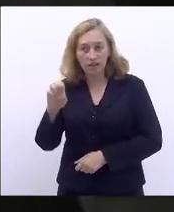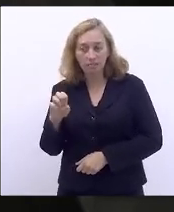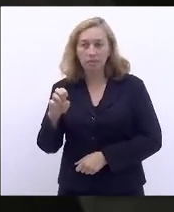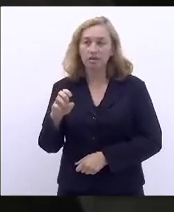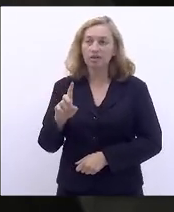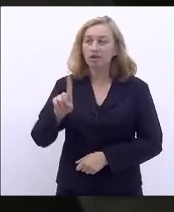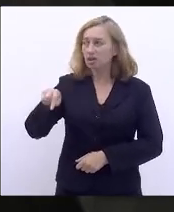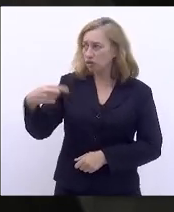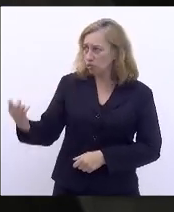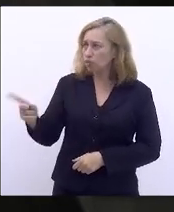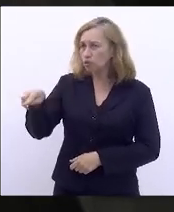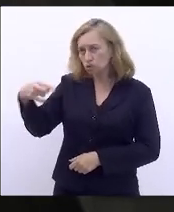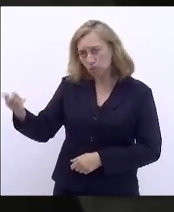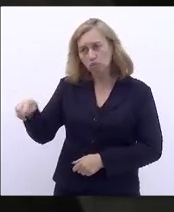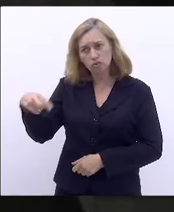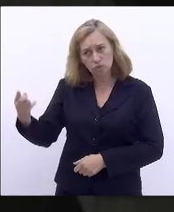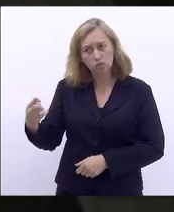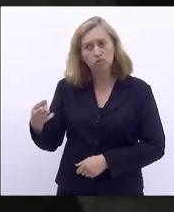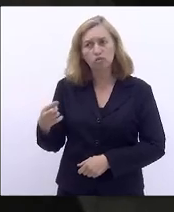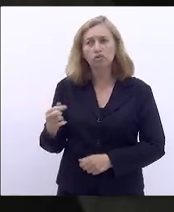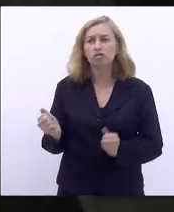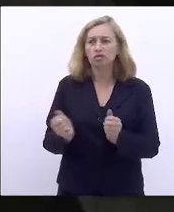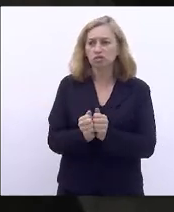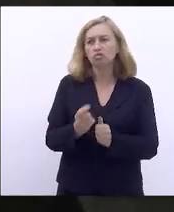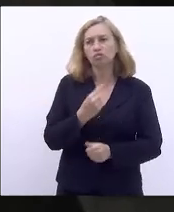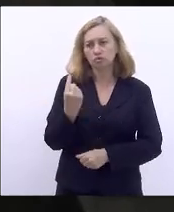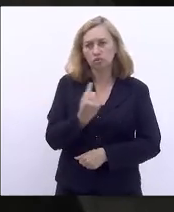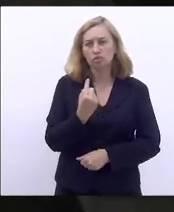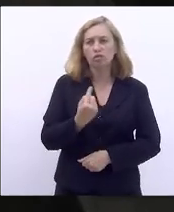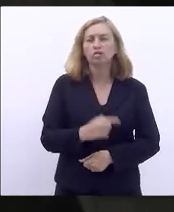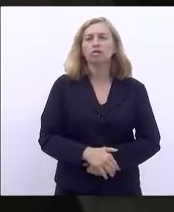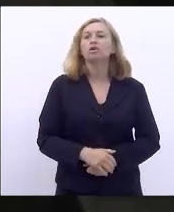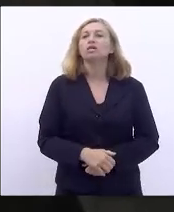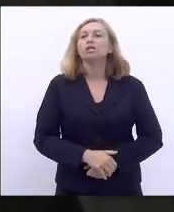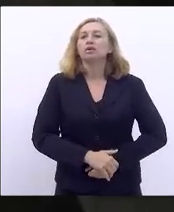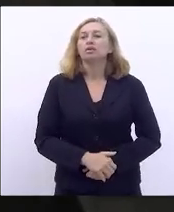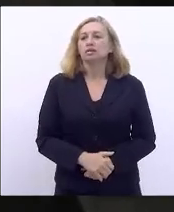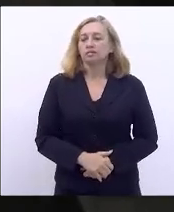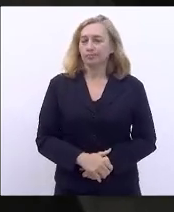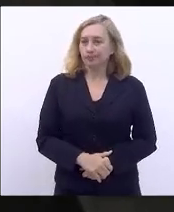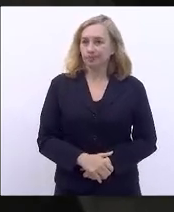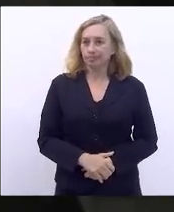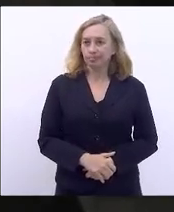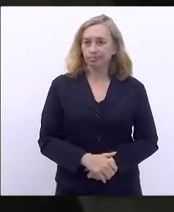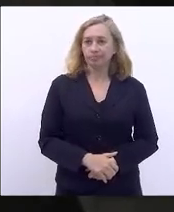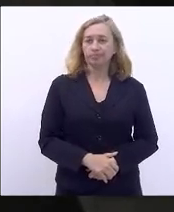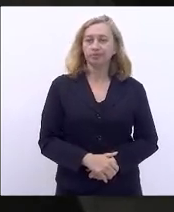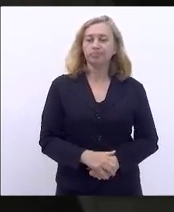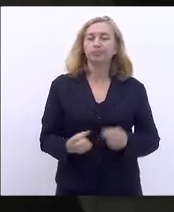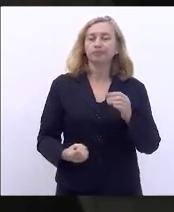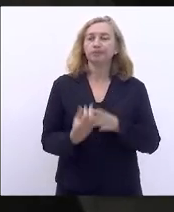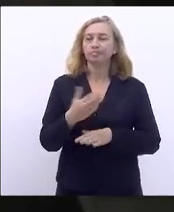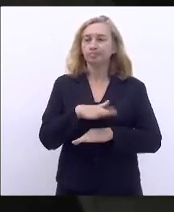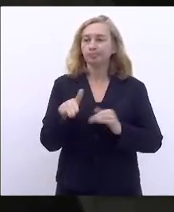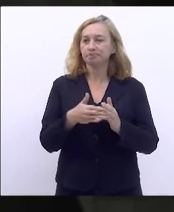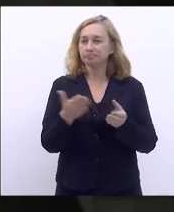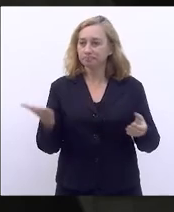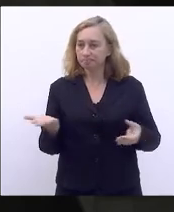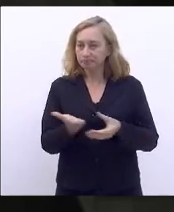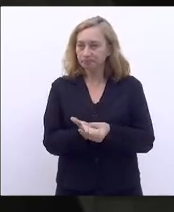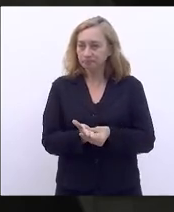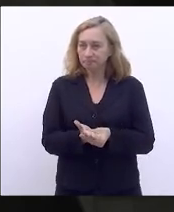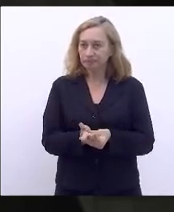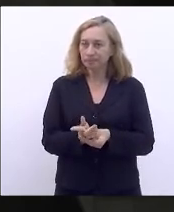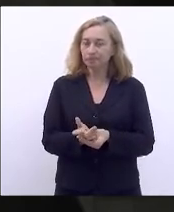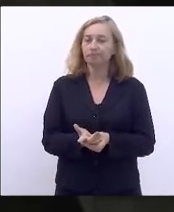enfim, de tantos outros e outras que estiveram conosco construindo todas as etapas do processo, todos os nossos